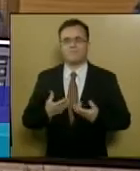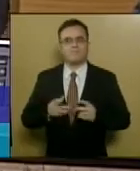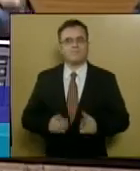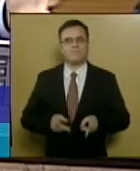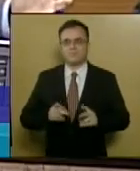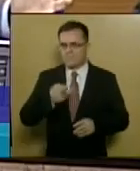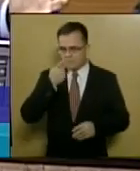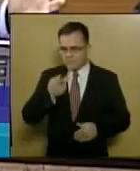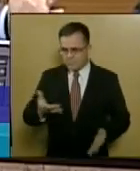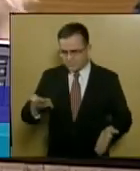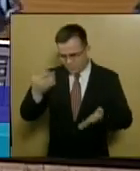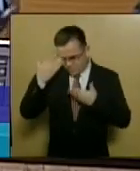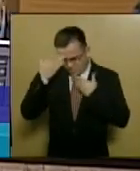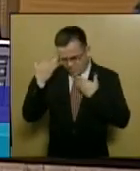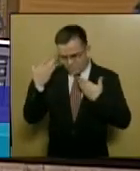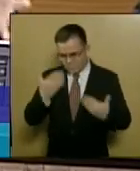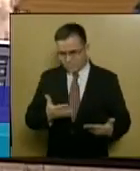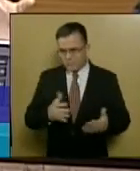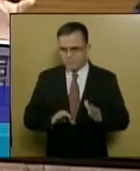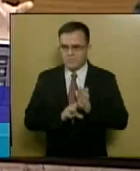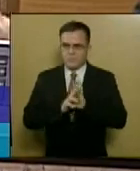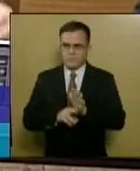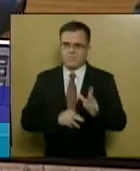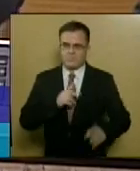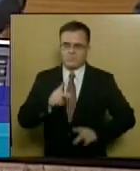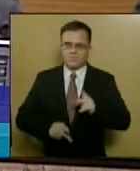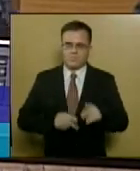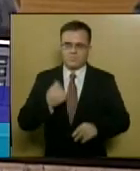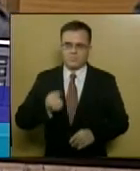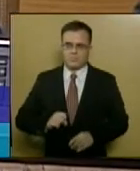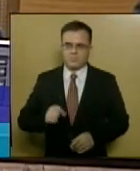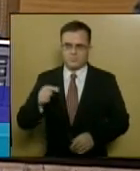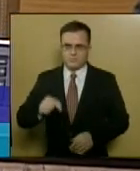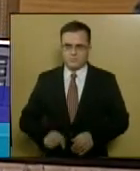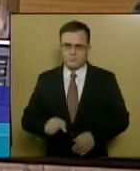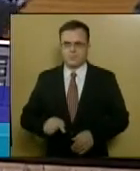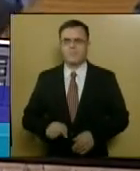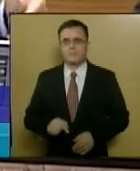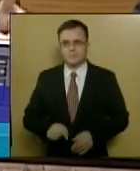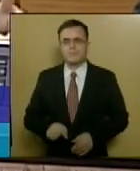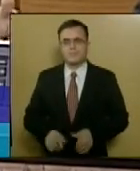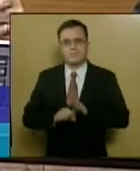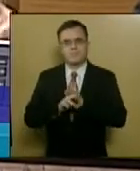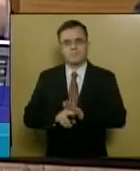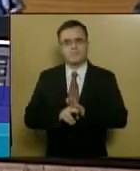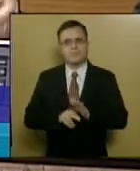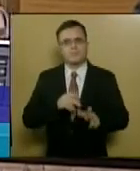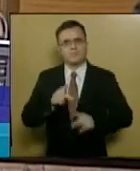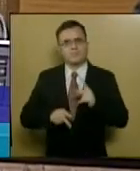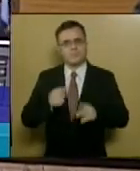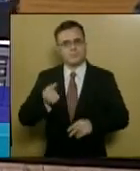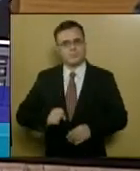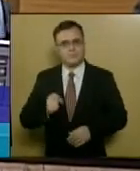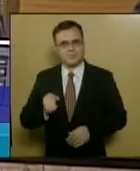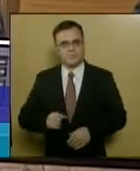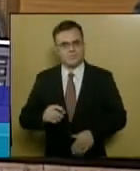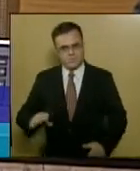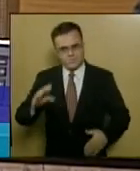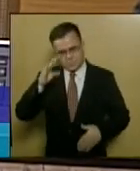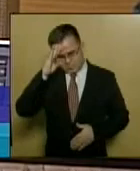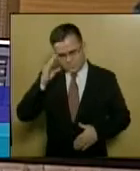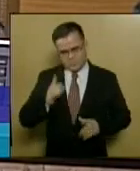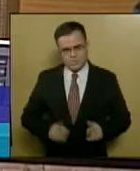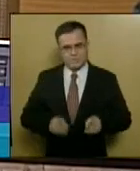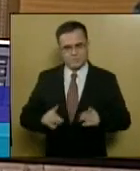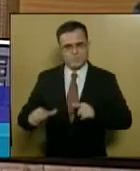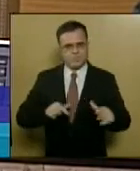assim, muito obrigado, em nome do povo sergipano, porque aqui é a casa do povo sergipano, pelos que o Exército faz por intermédio do